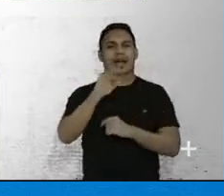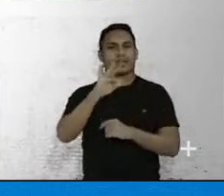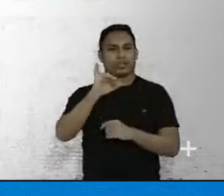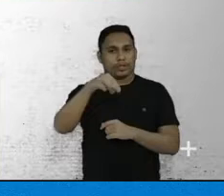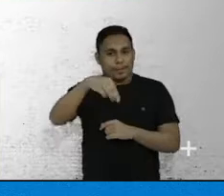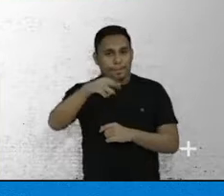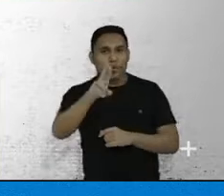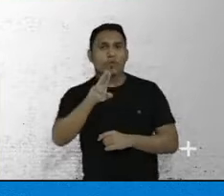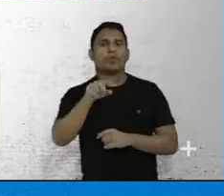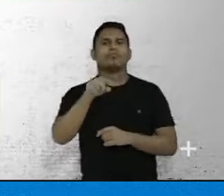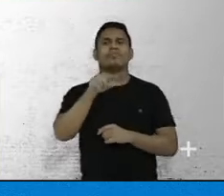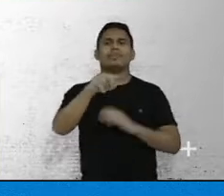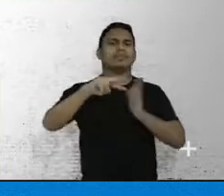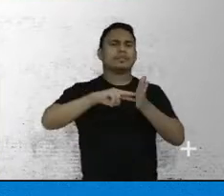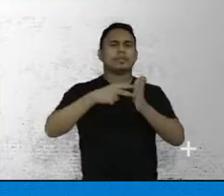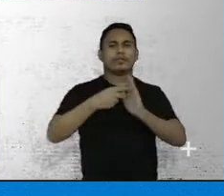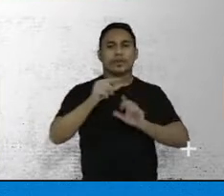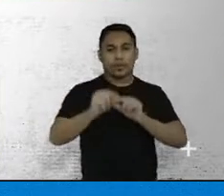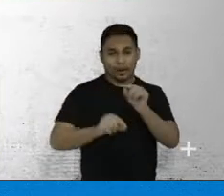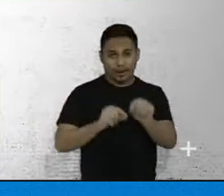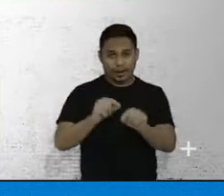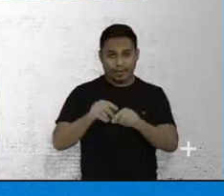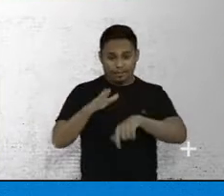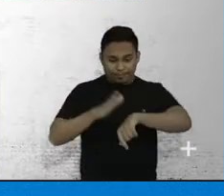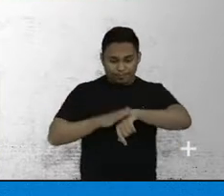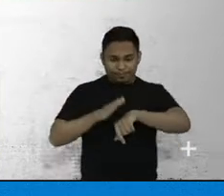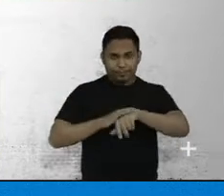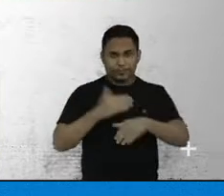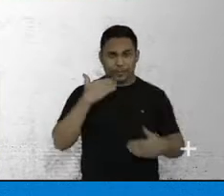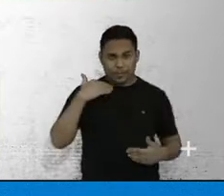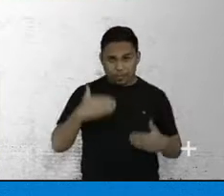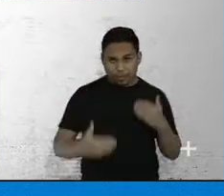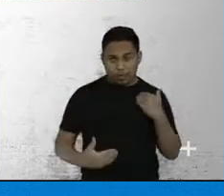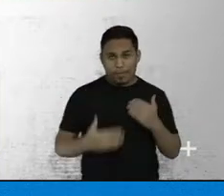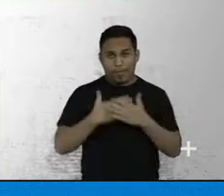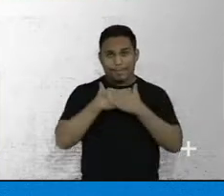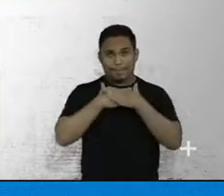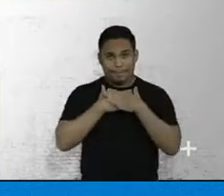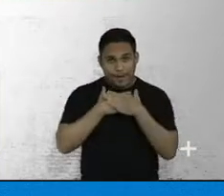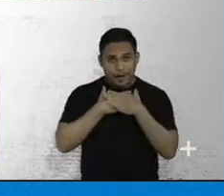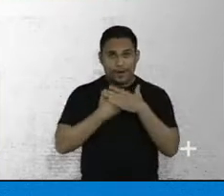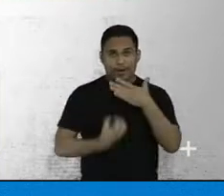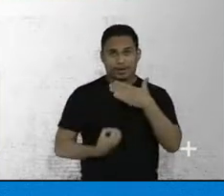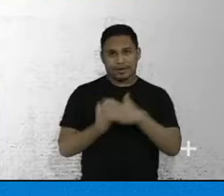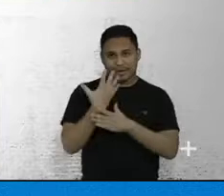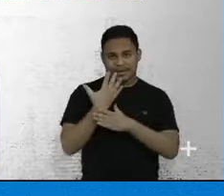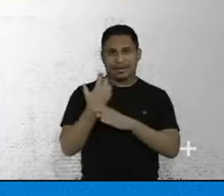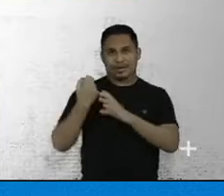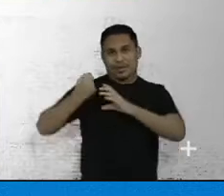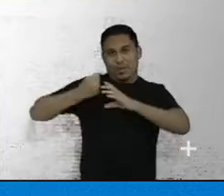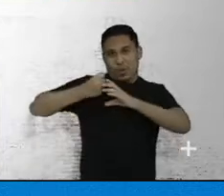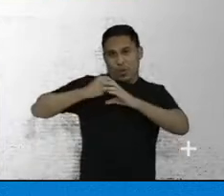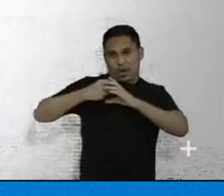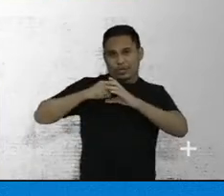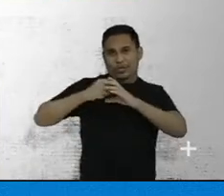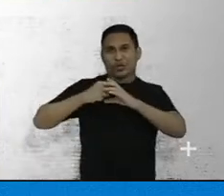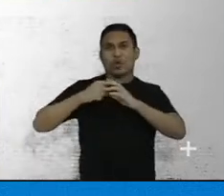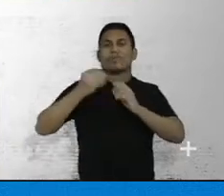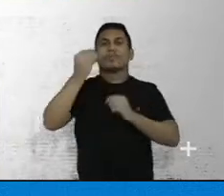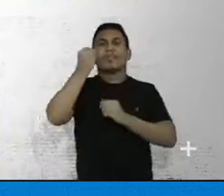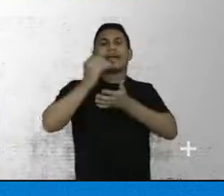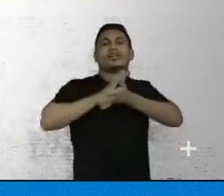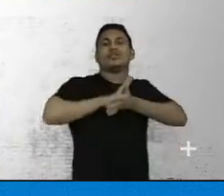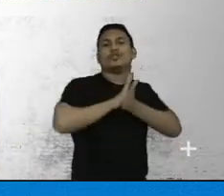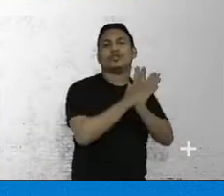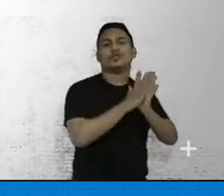é do que o nosso próprio corpo produzindo anticorpos para destruir a tireoide. Tá?